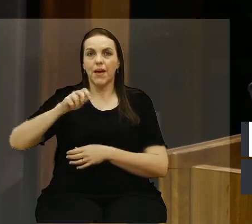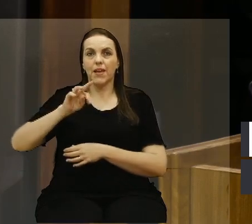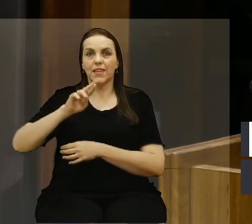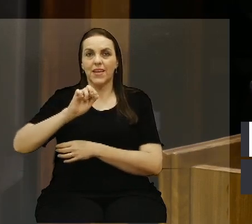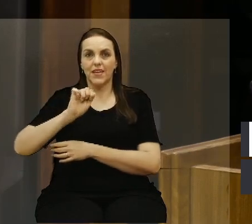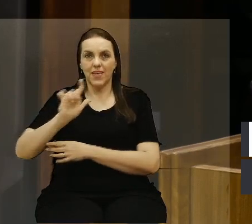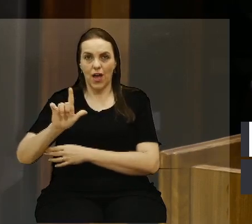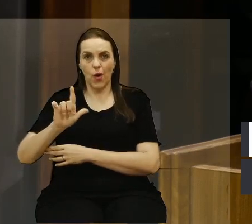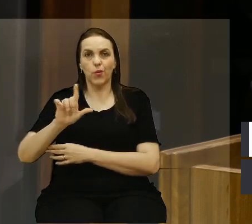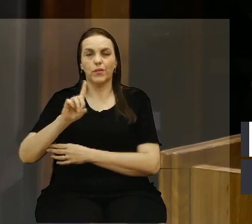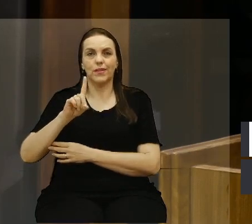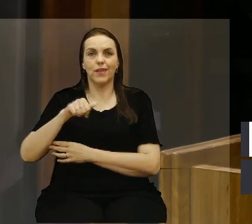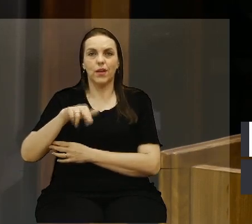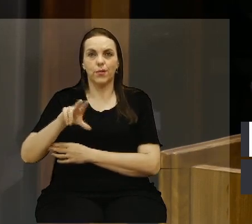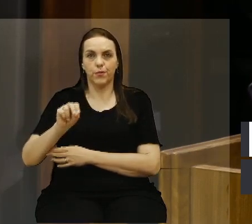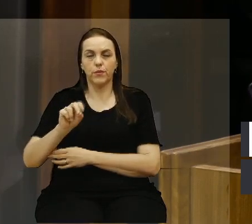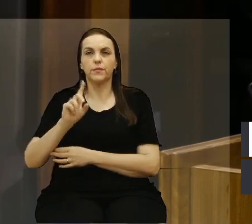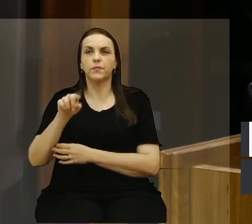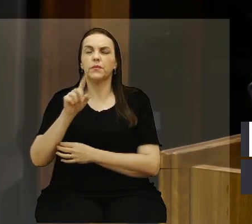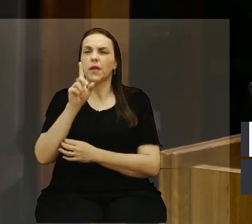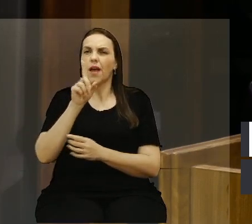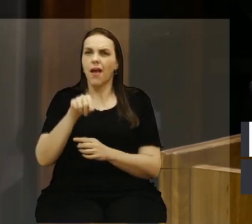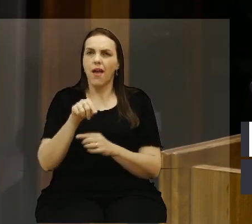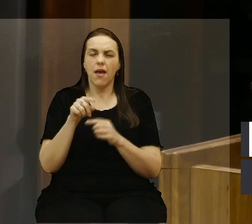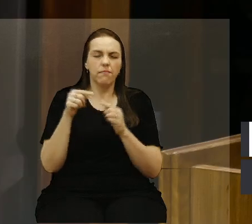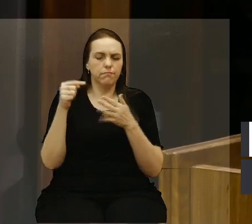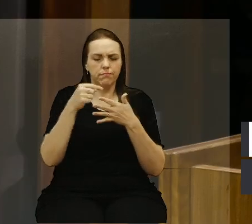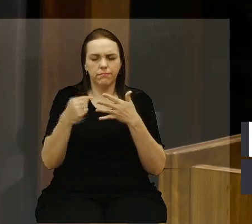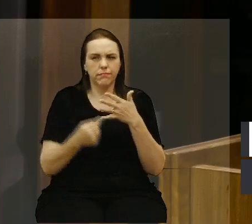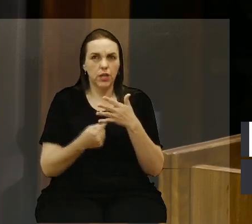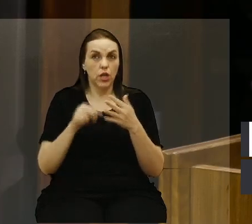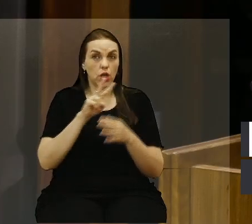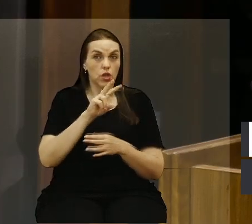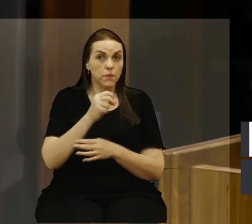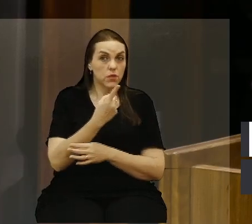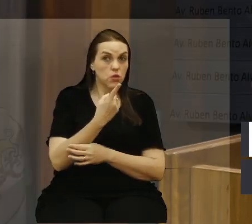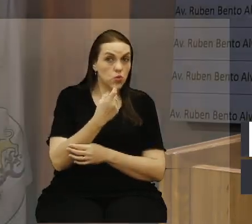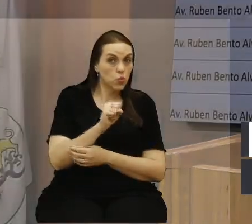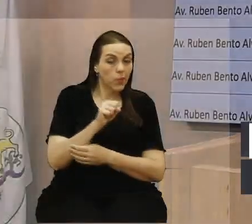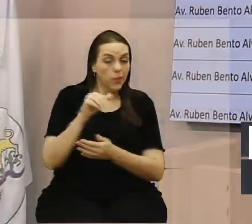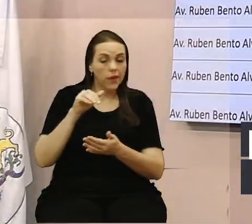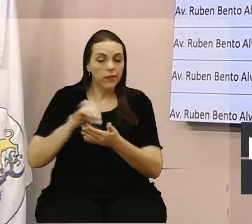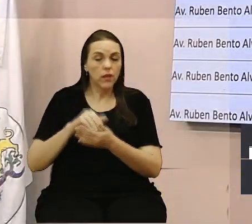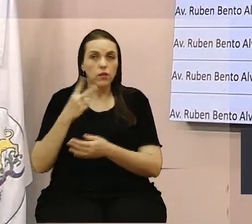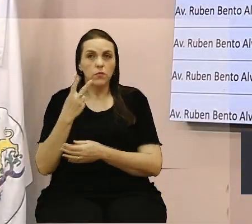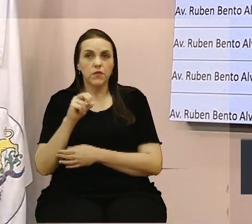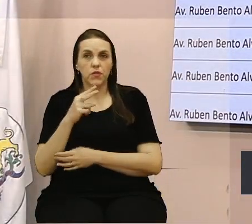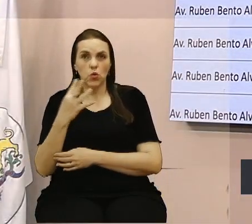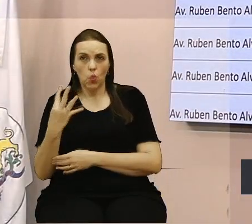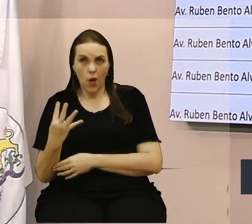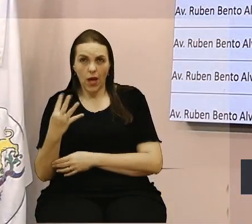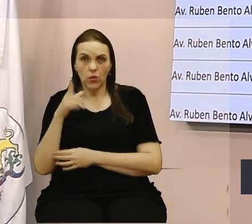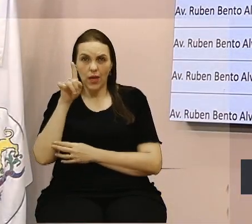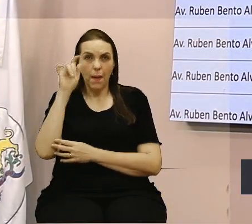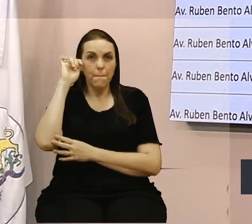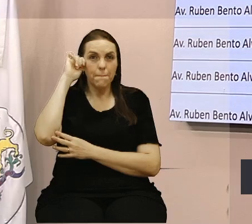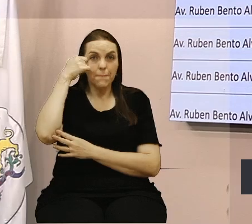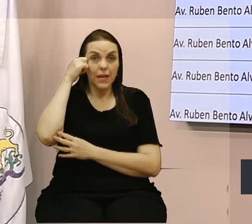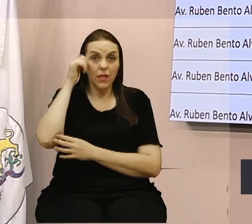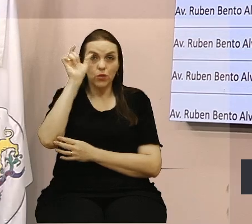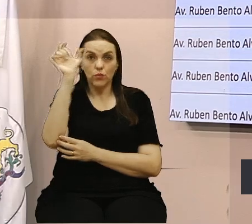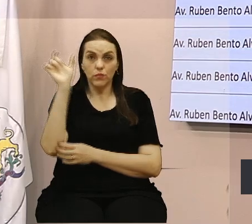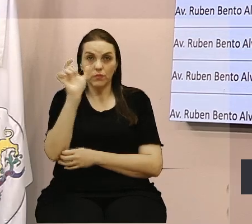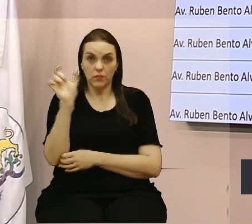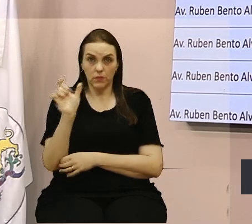tá, de 2018 a 2024, aí onde que está em preto, no caso,